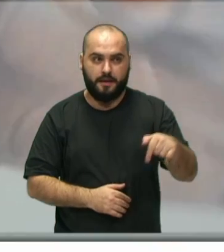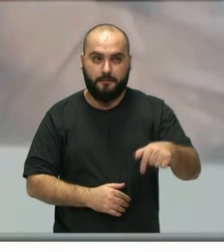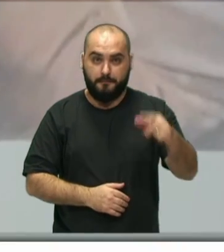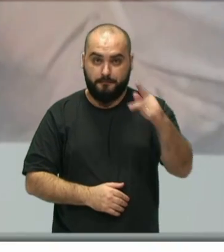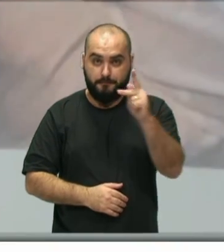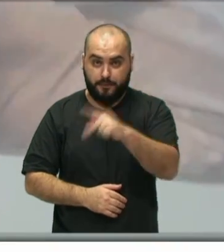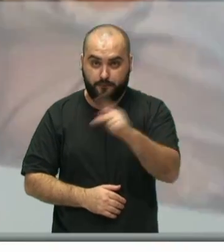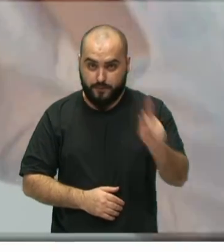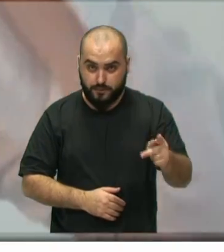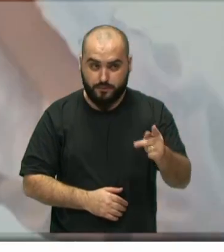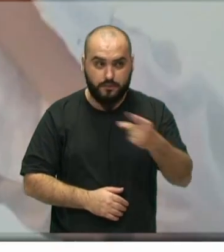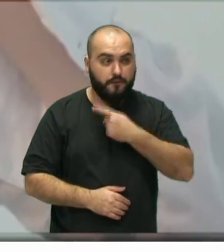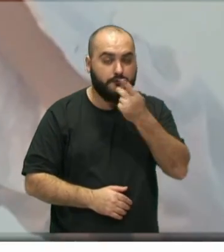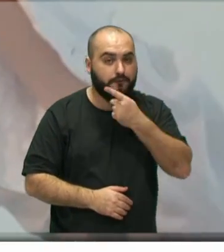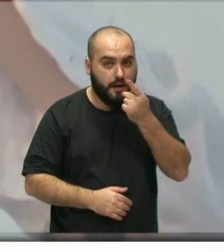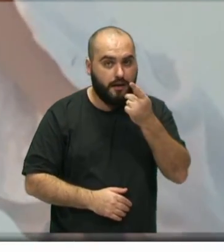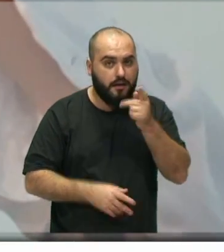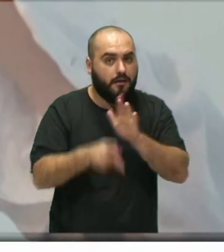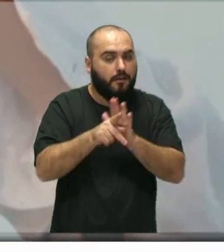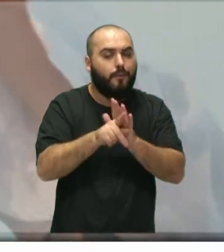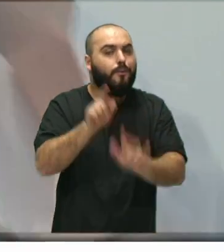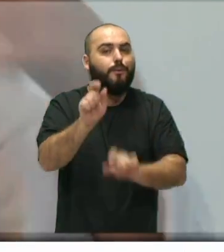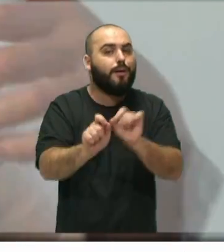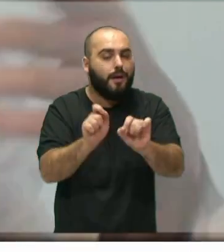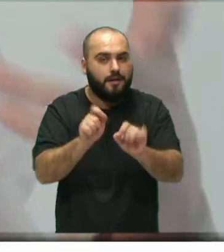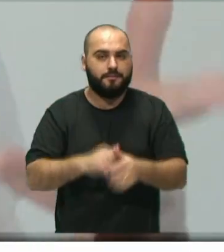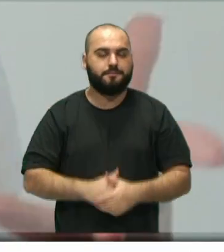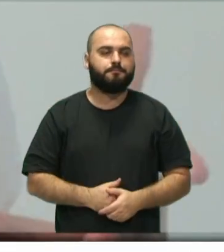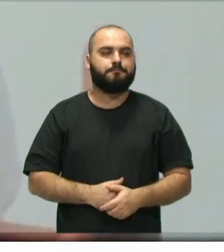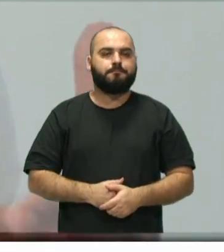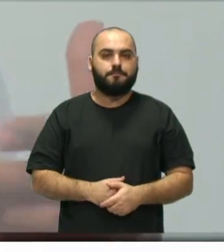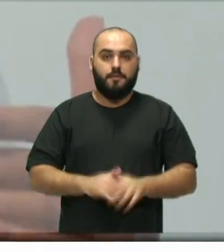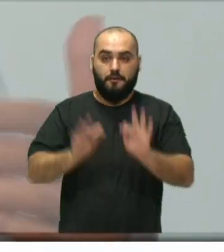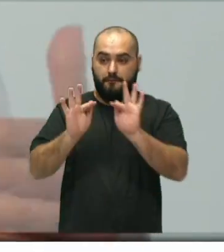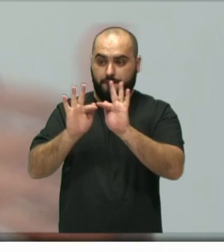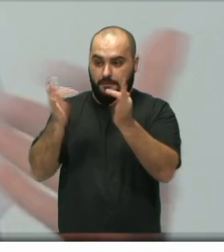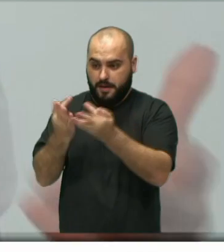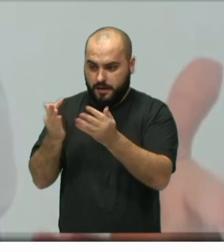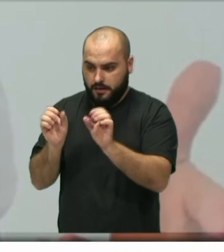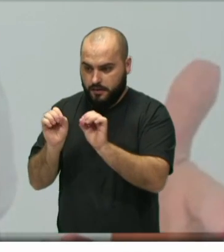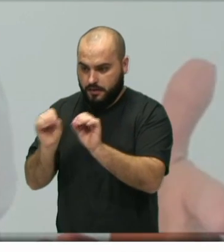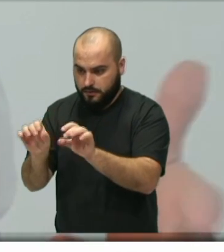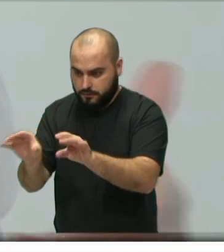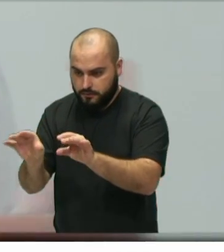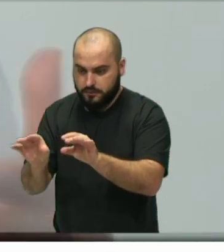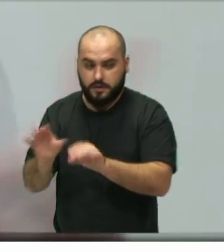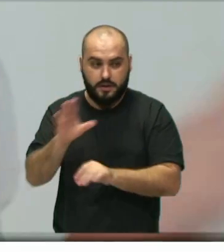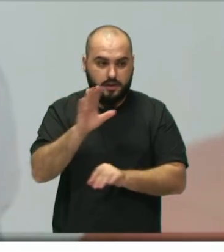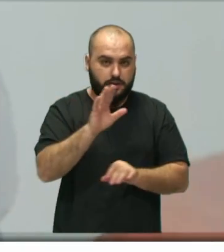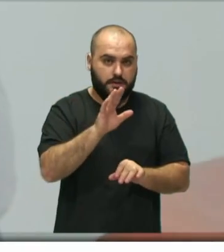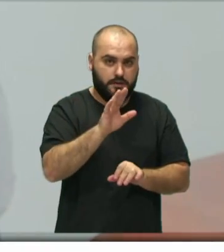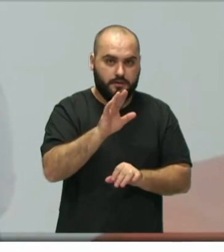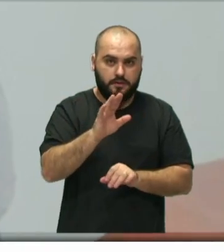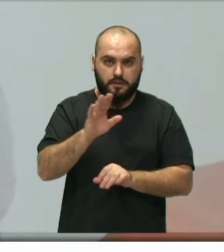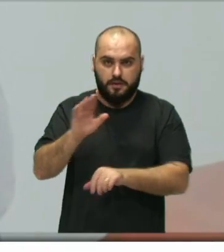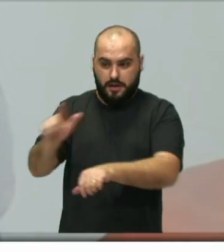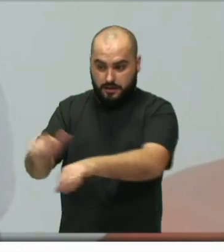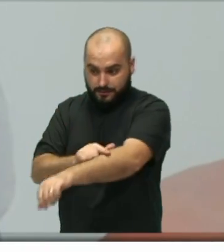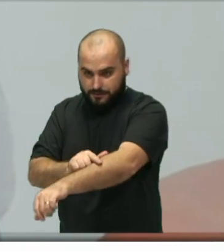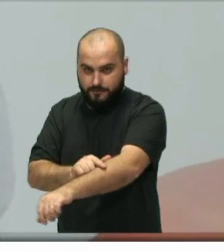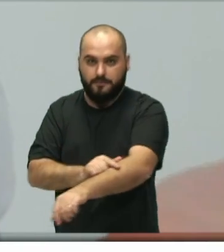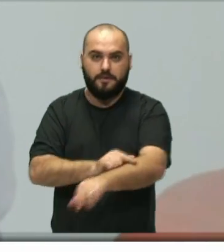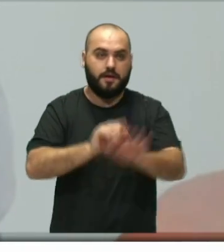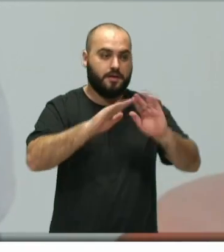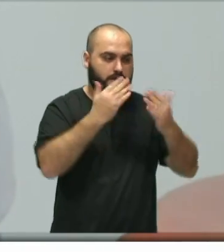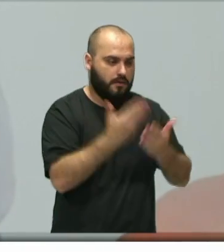mesmo, dizemos, né? Quando a gente fala que a família educa e a escola ensina. Não existe essa cisão,